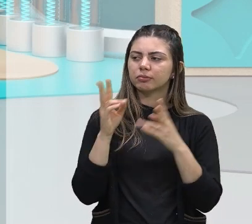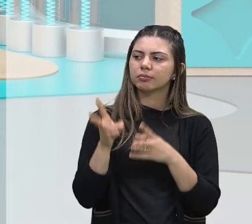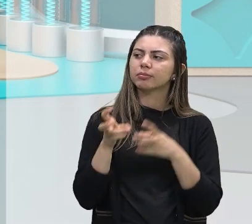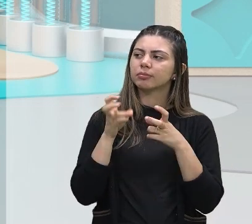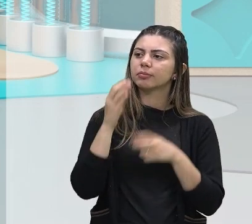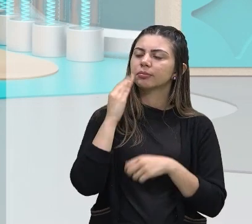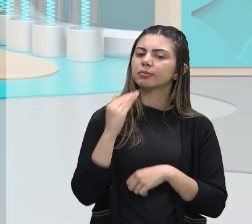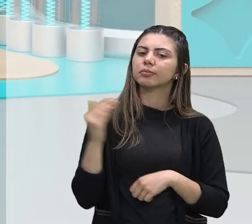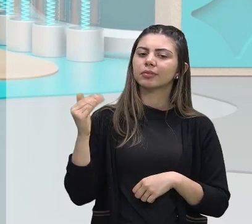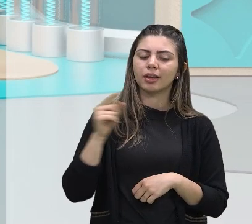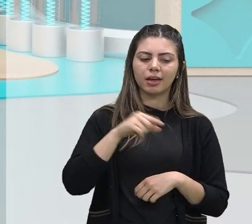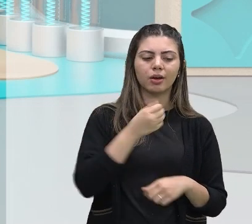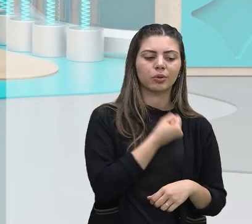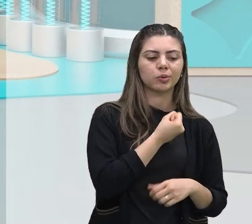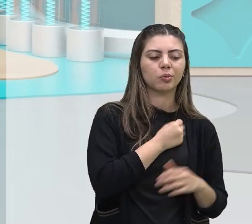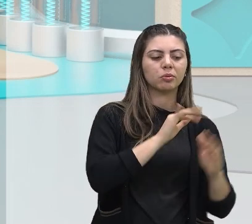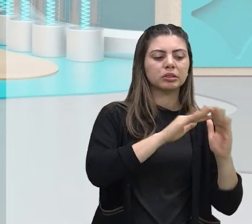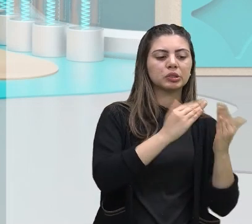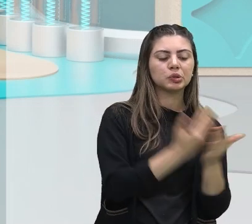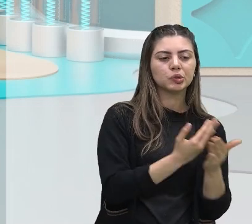de escolas, né,